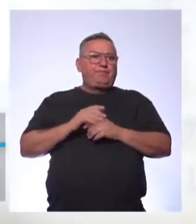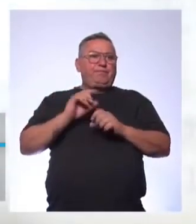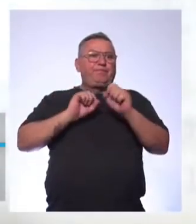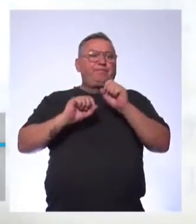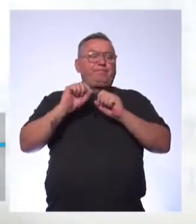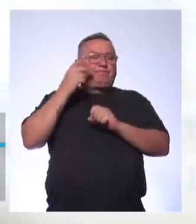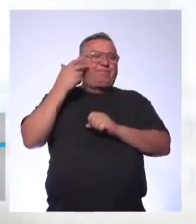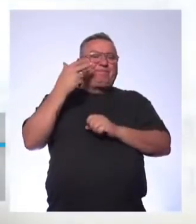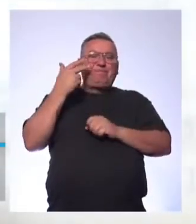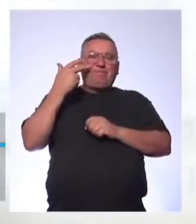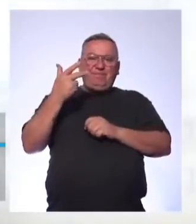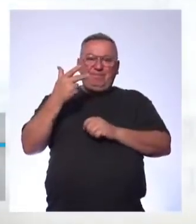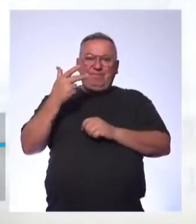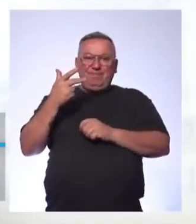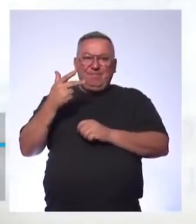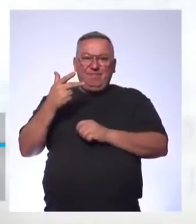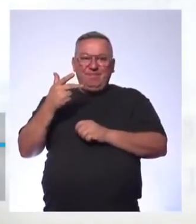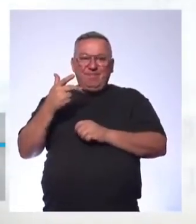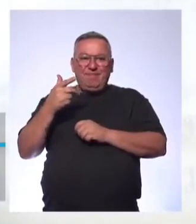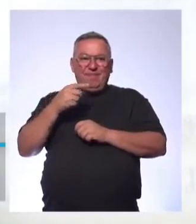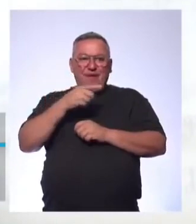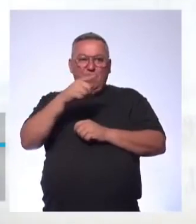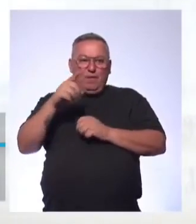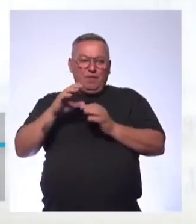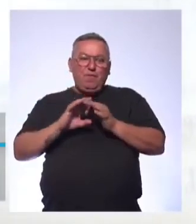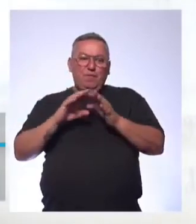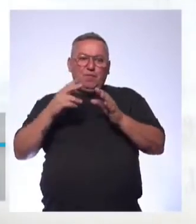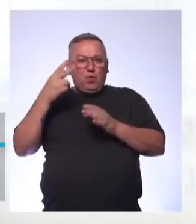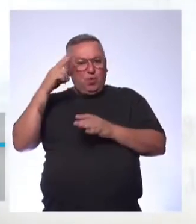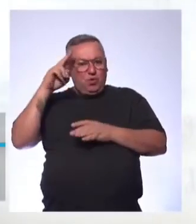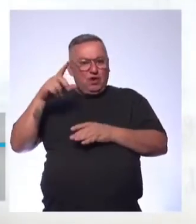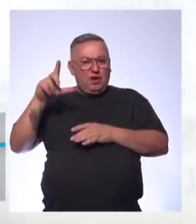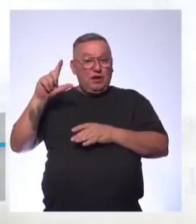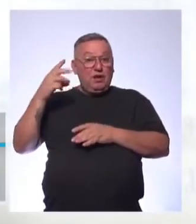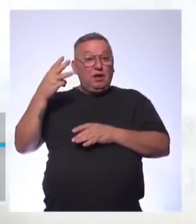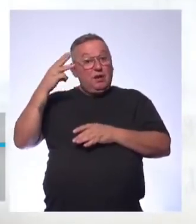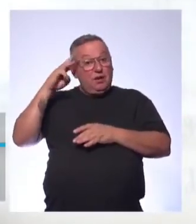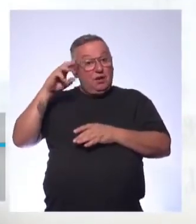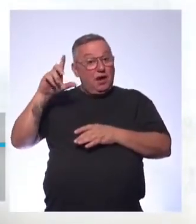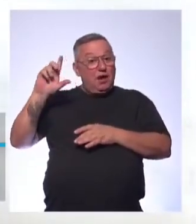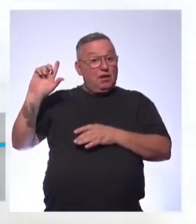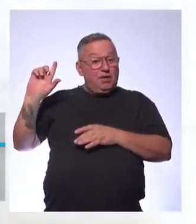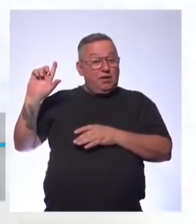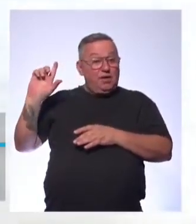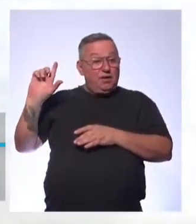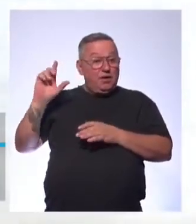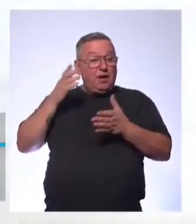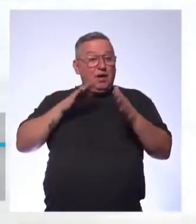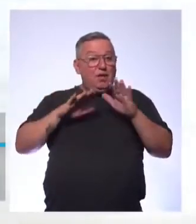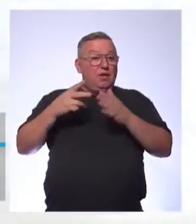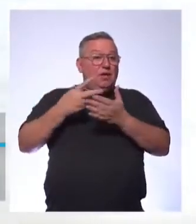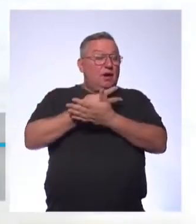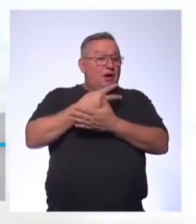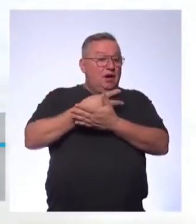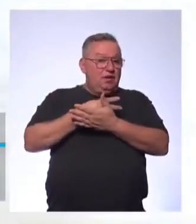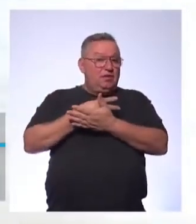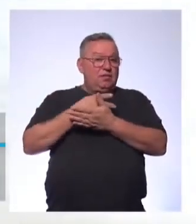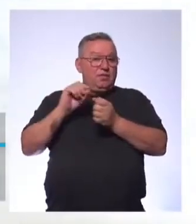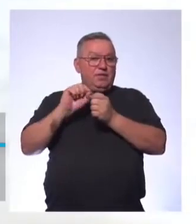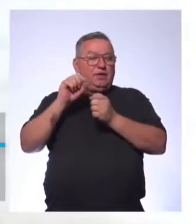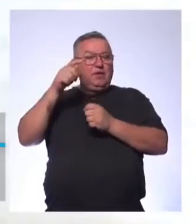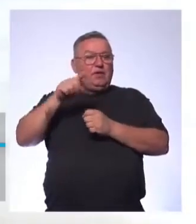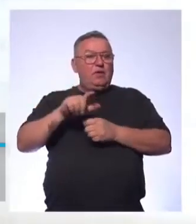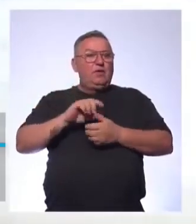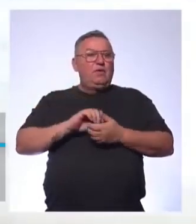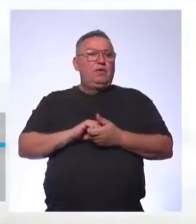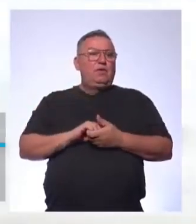Então, geralmente, umas são aprovadas dois dias antes Três dias antes, tá certo? Às vezes está errado, eles tiram para repor de novo, tá